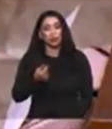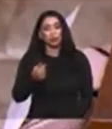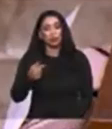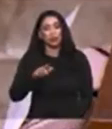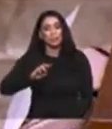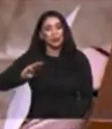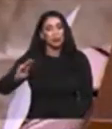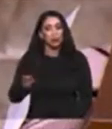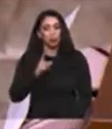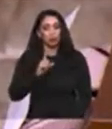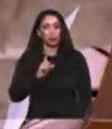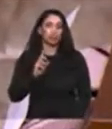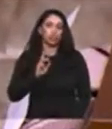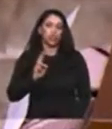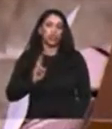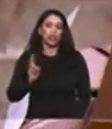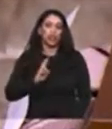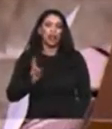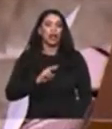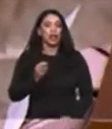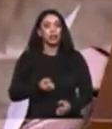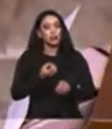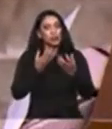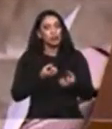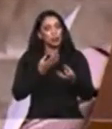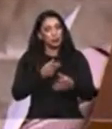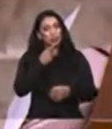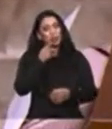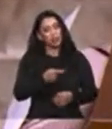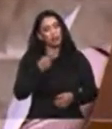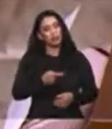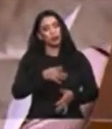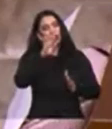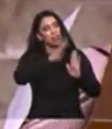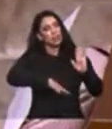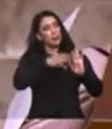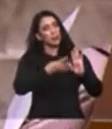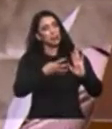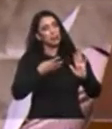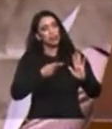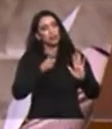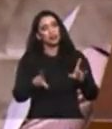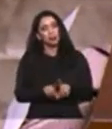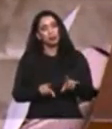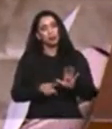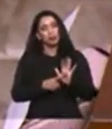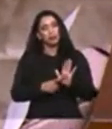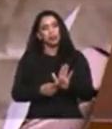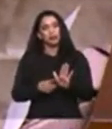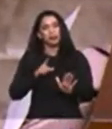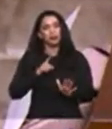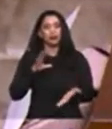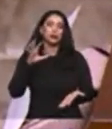1.474.270 milhões, confirmado pelo depoimento prestado por Jaime Alves de Oliveira e pela planilha Transcareca, apreendida na